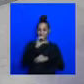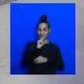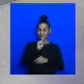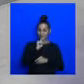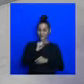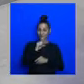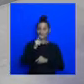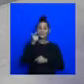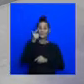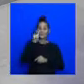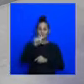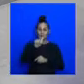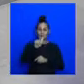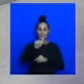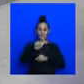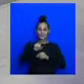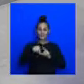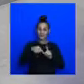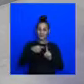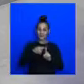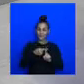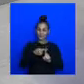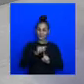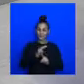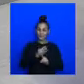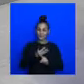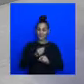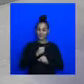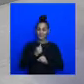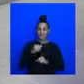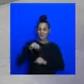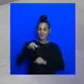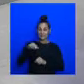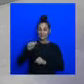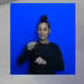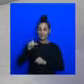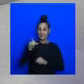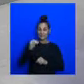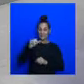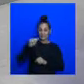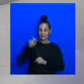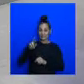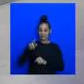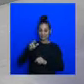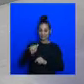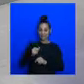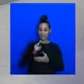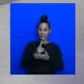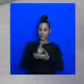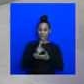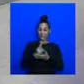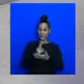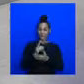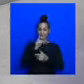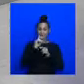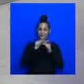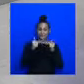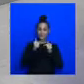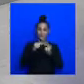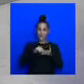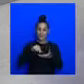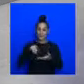sábado, depois da mais milionária, na apresentação da minha colega Nadiara Pereira. Seguimos com Dia de